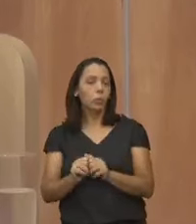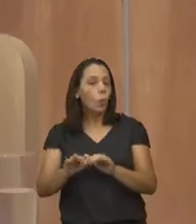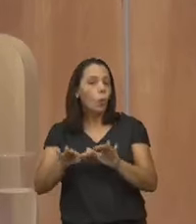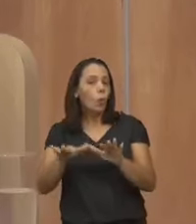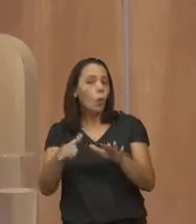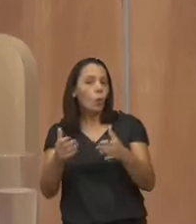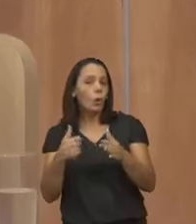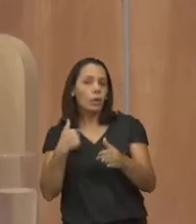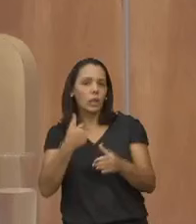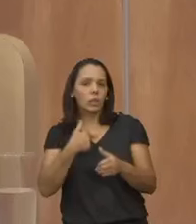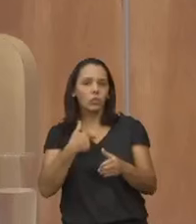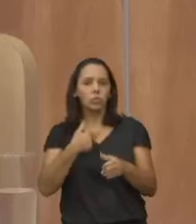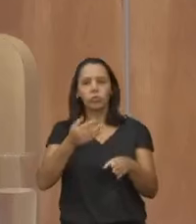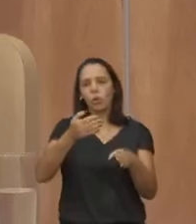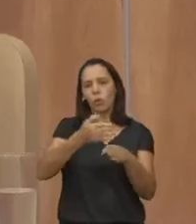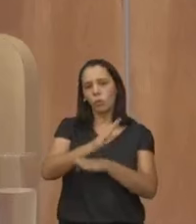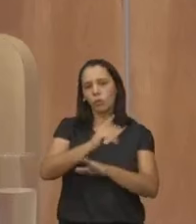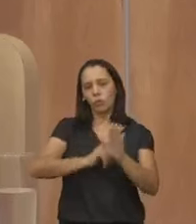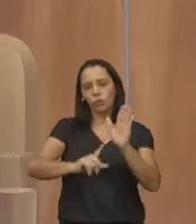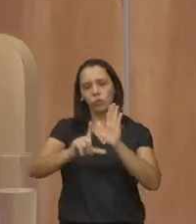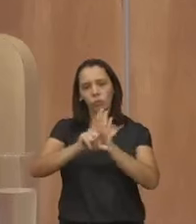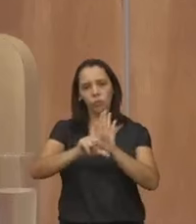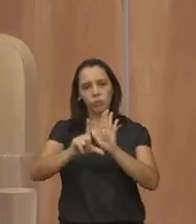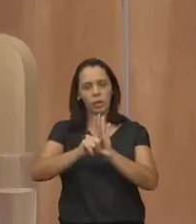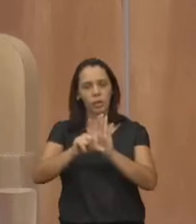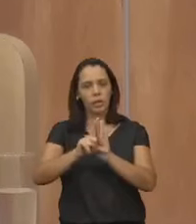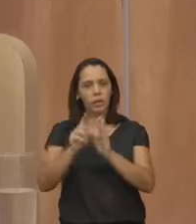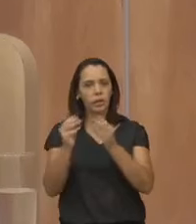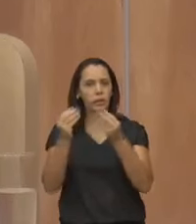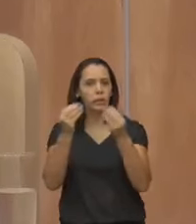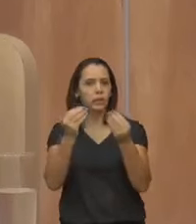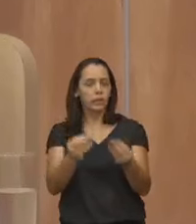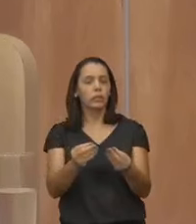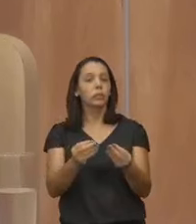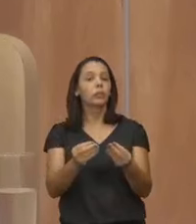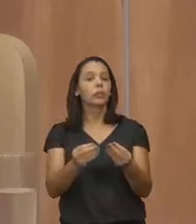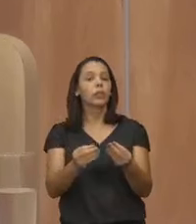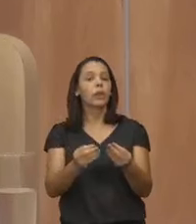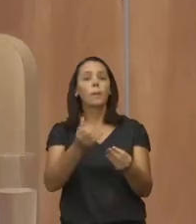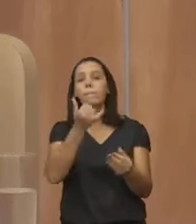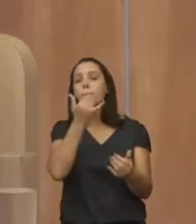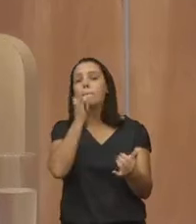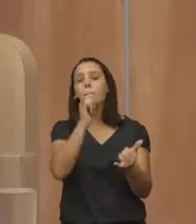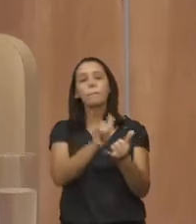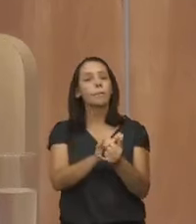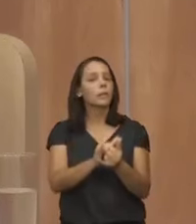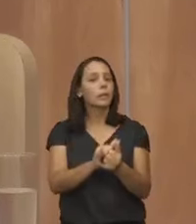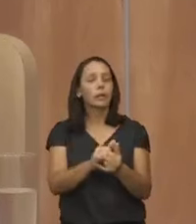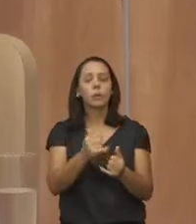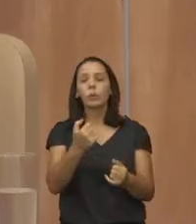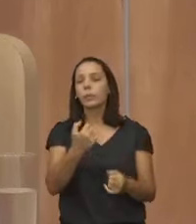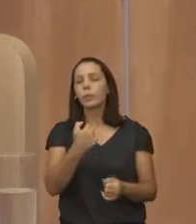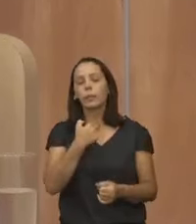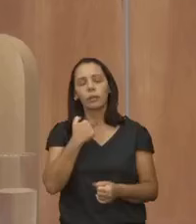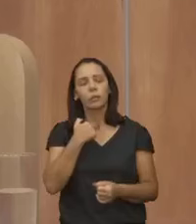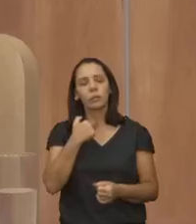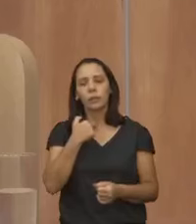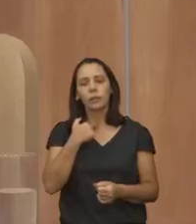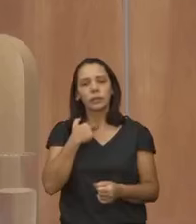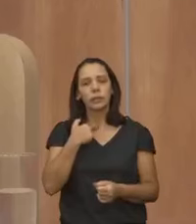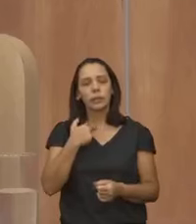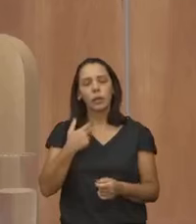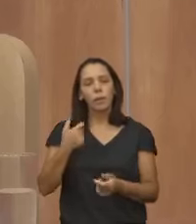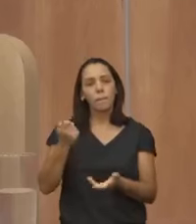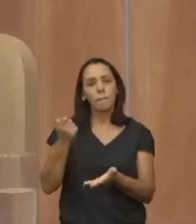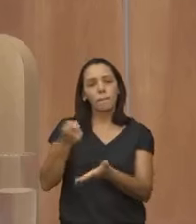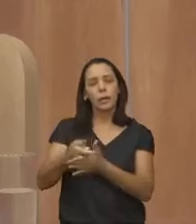concedendo isenção para as pessoas não precisarem pagar nem a mão de obra, nem o material das suas fossas, nós estamos falando